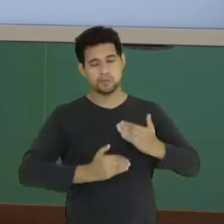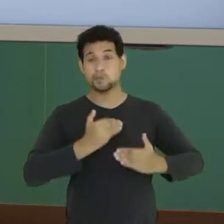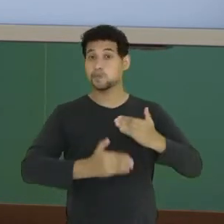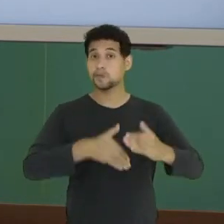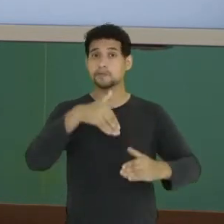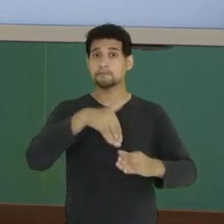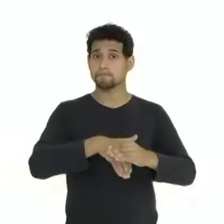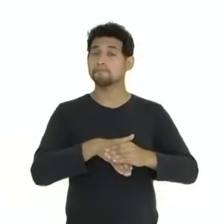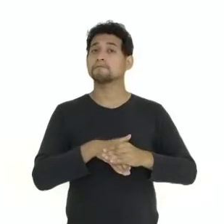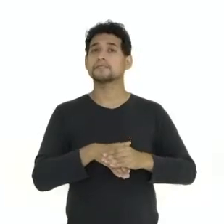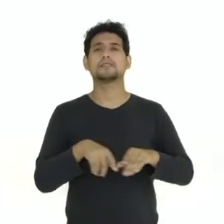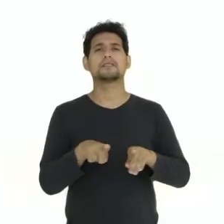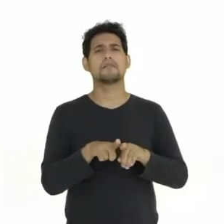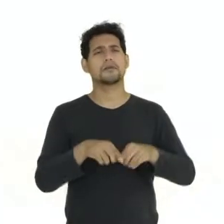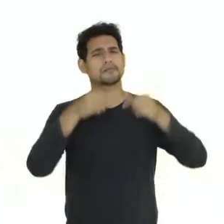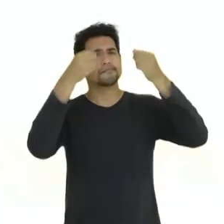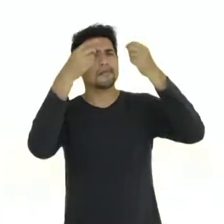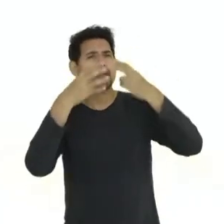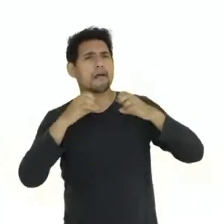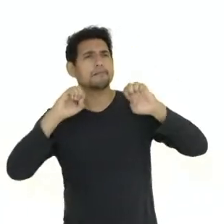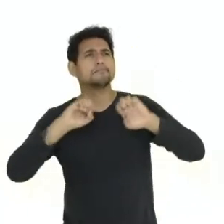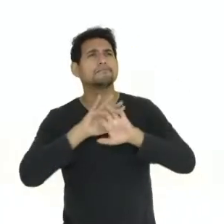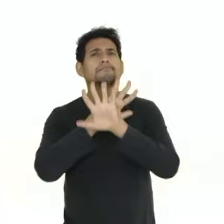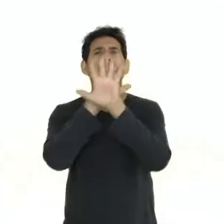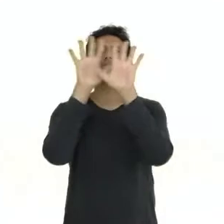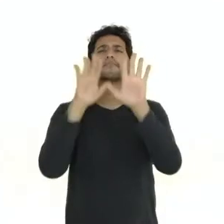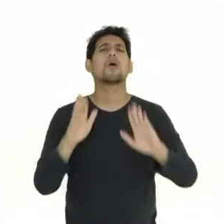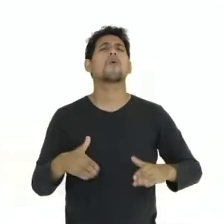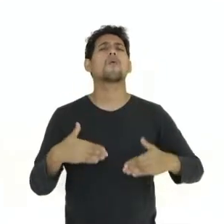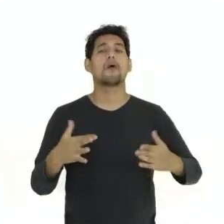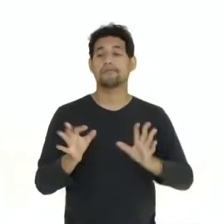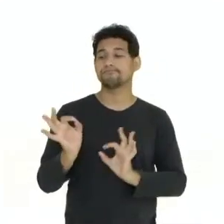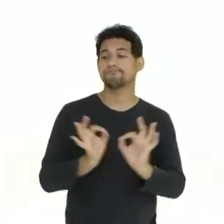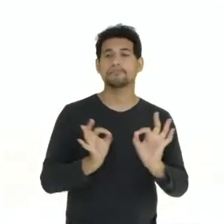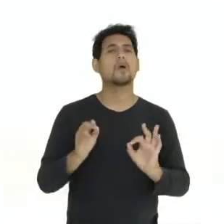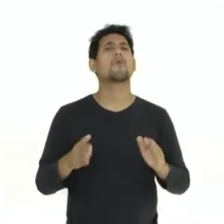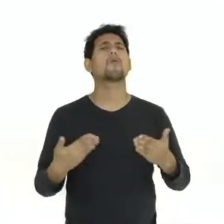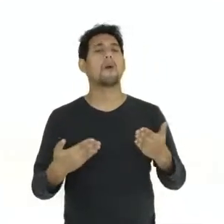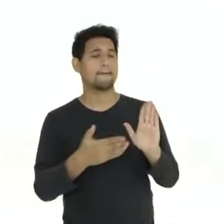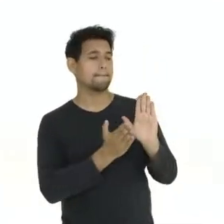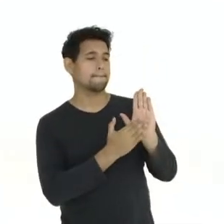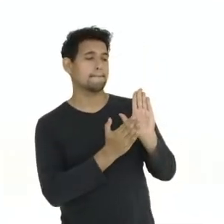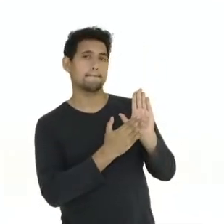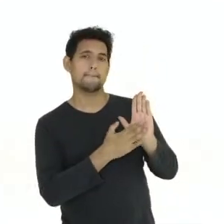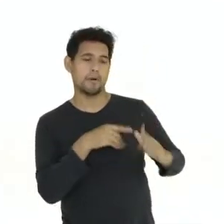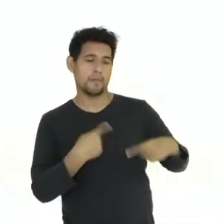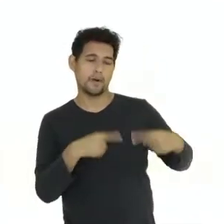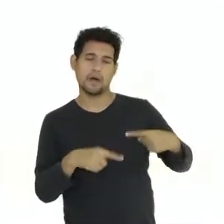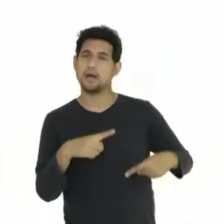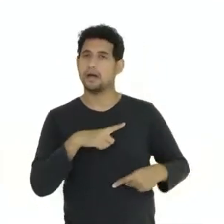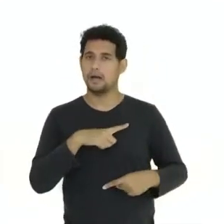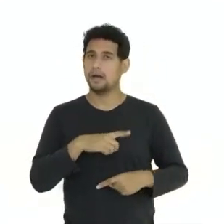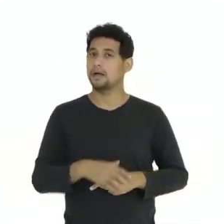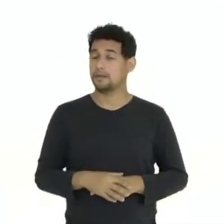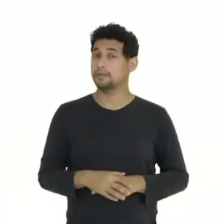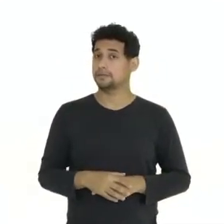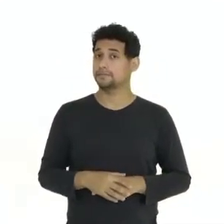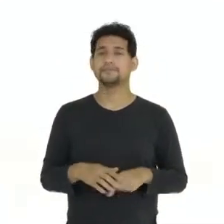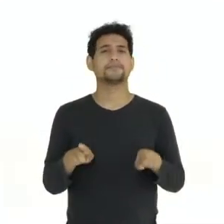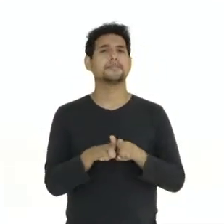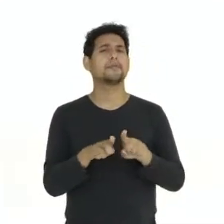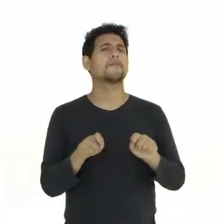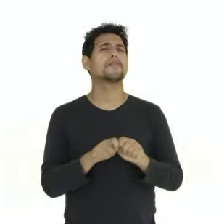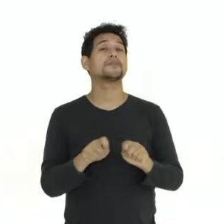a saber, esclarecer quais são os projetos e propostas políticas em disputa. Eles nos dão